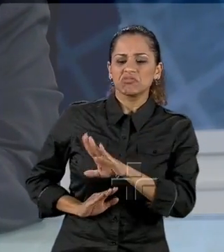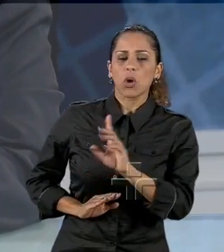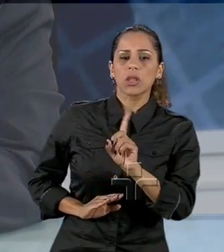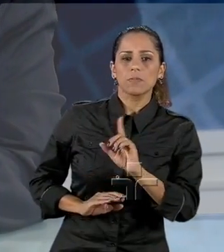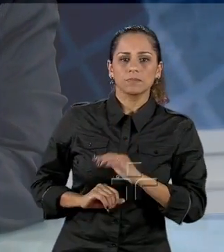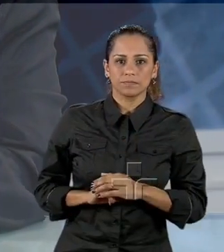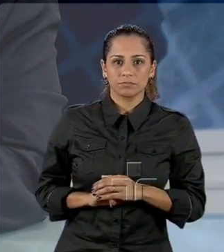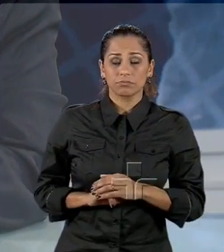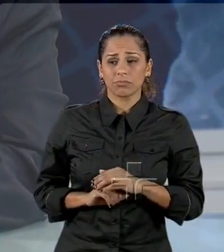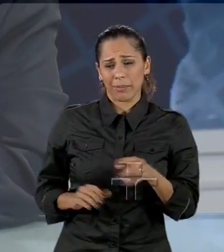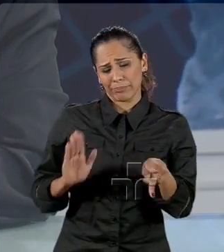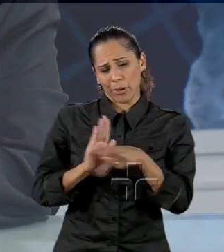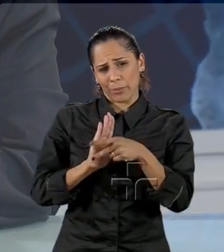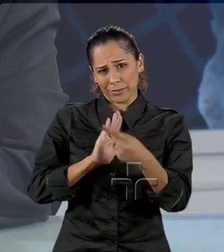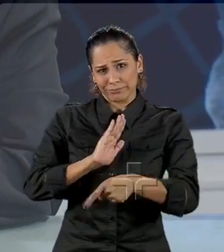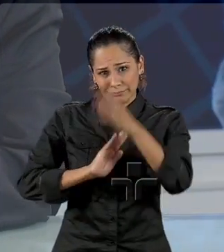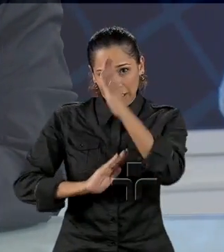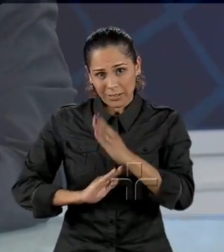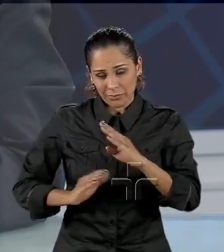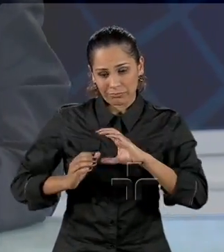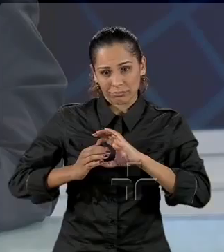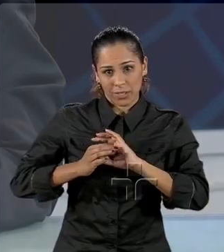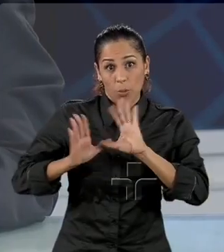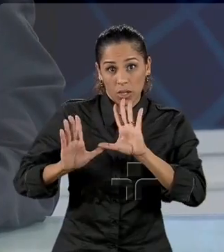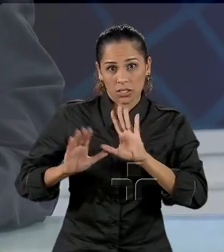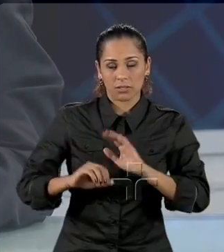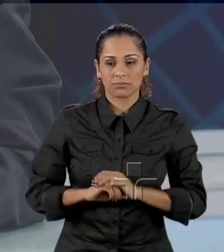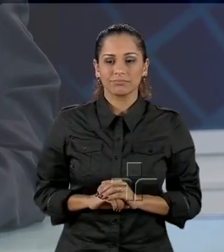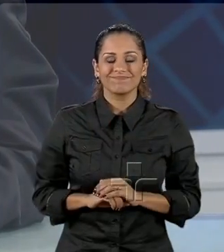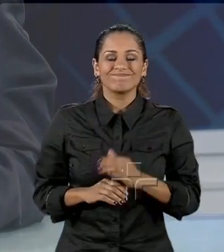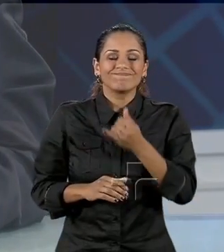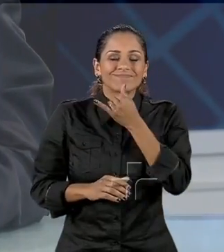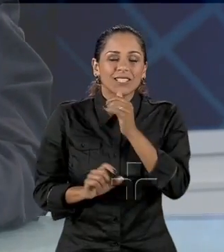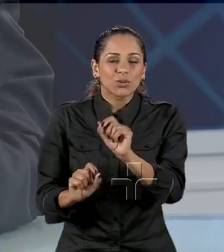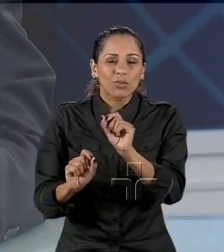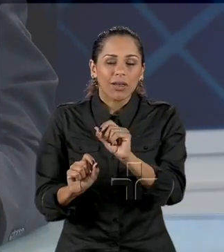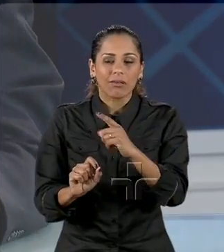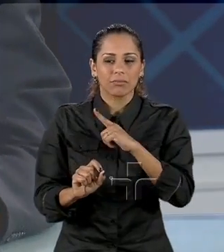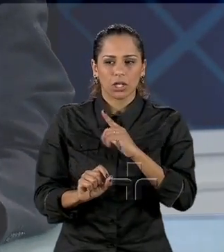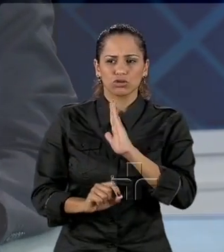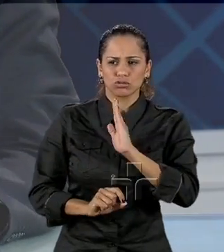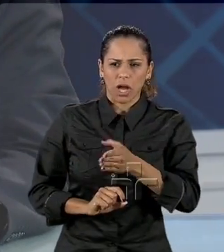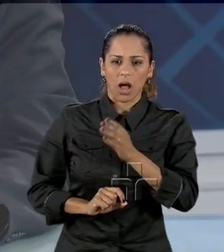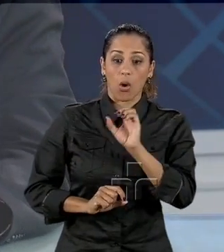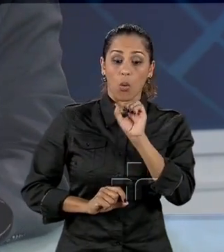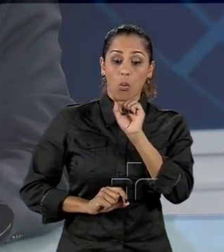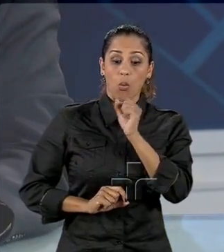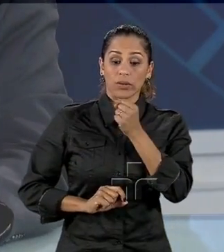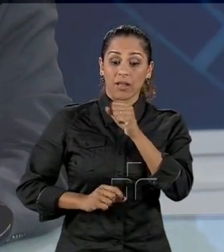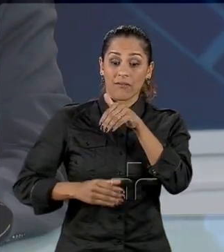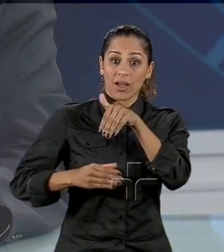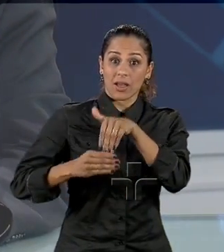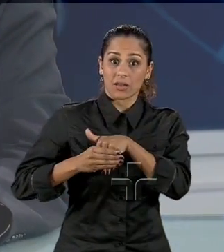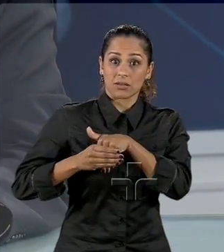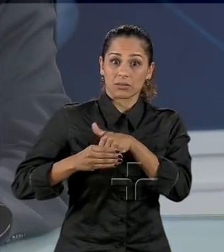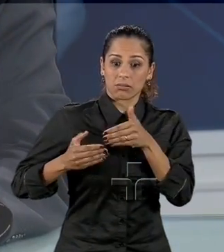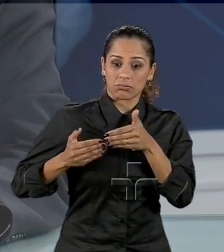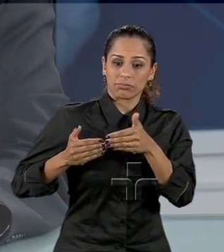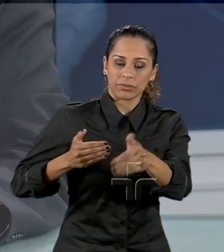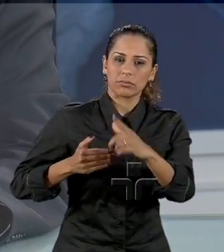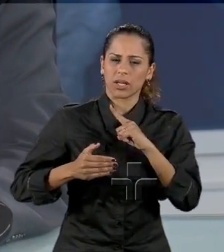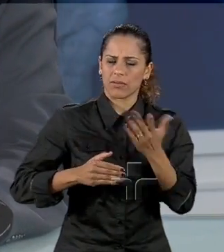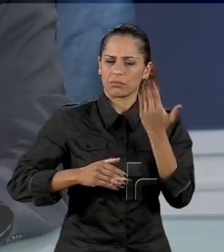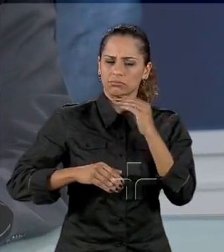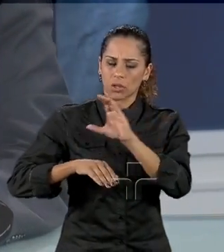lugar, é muito triste que na nossa 8ª eleição, depois da democratização, isto é, na nossa Constituição